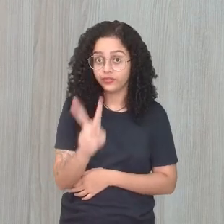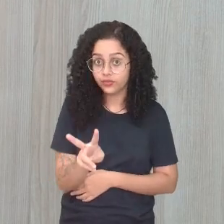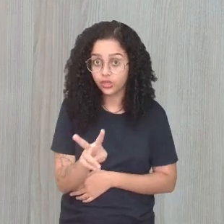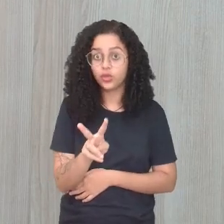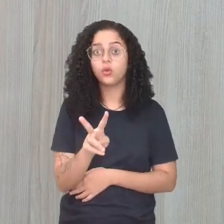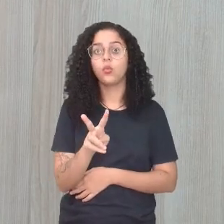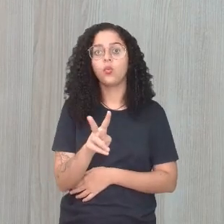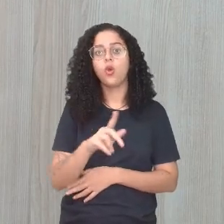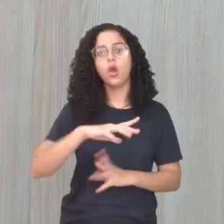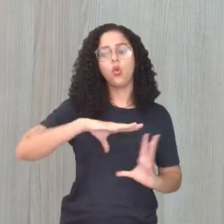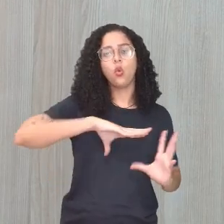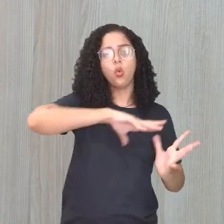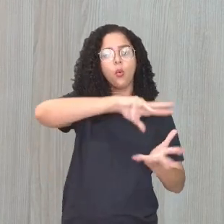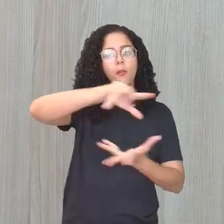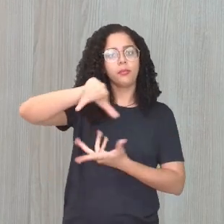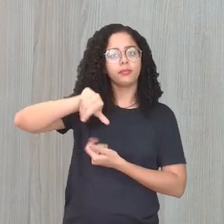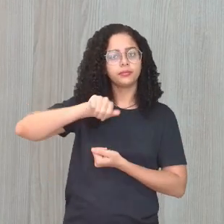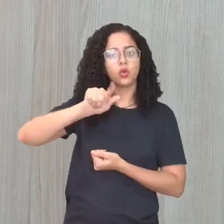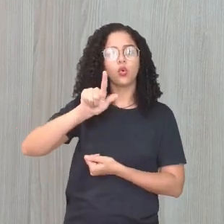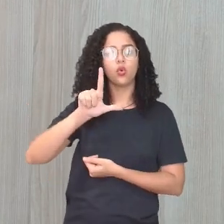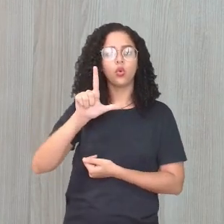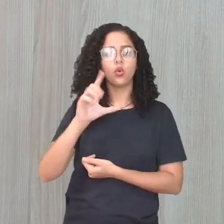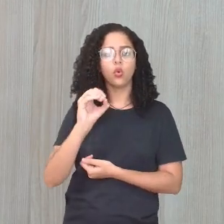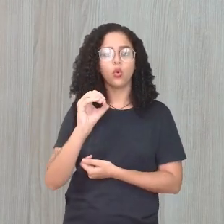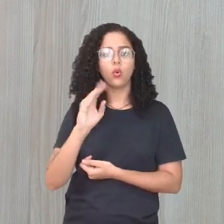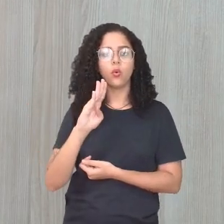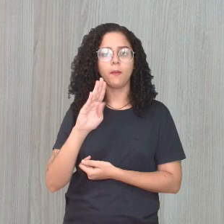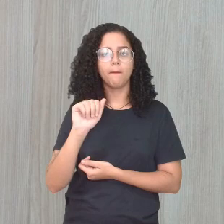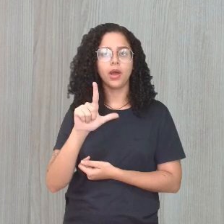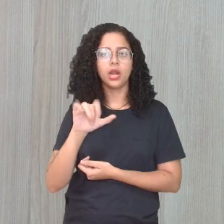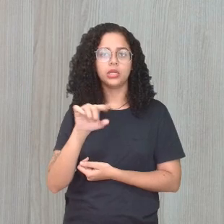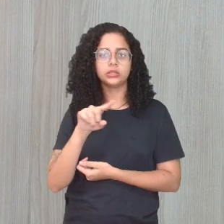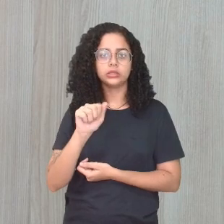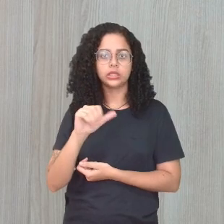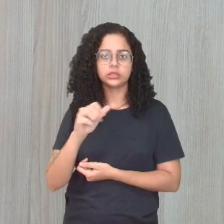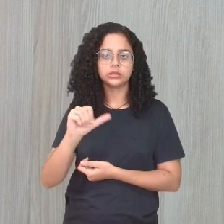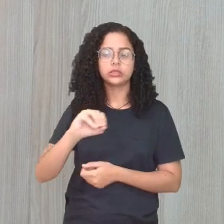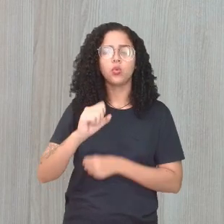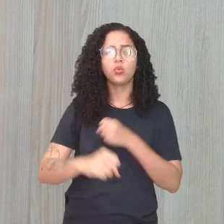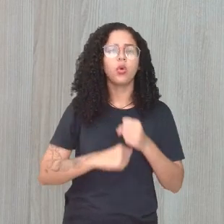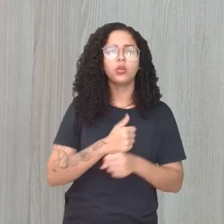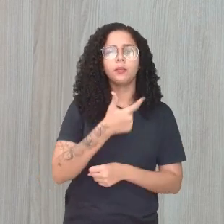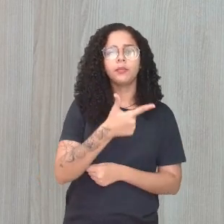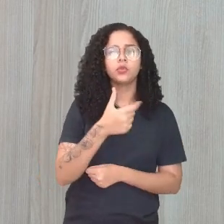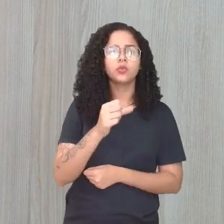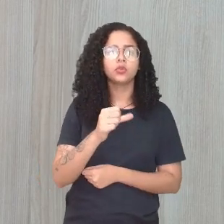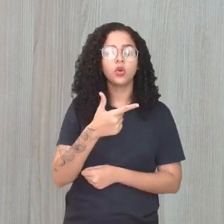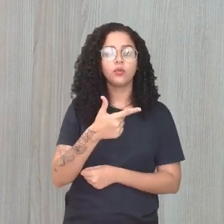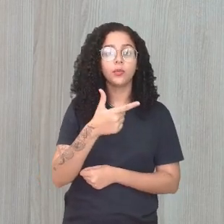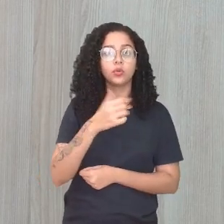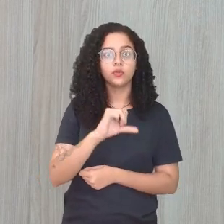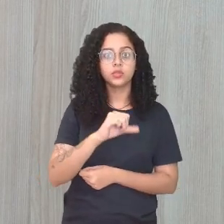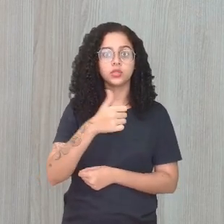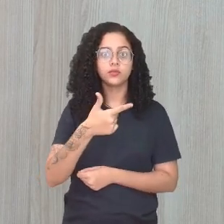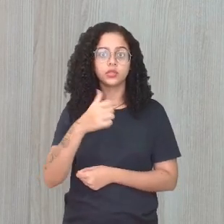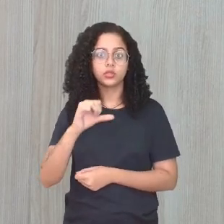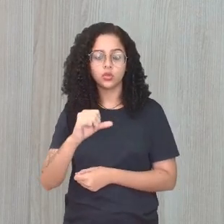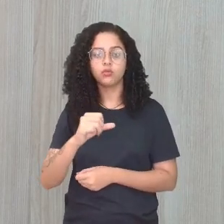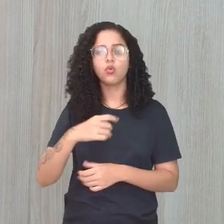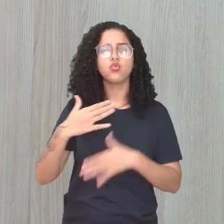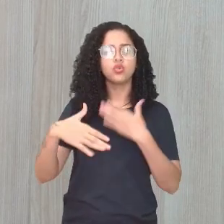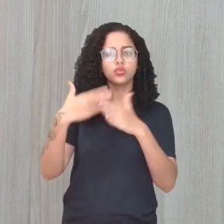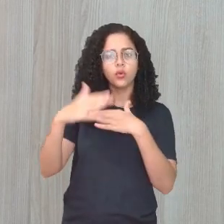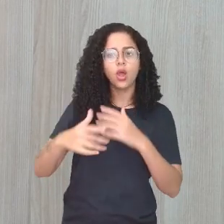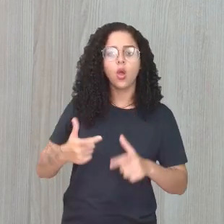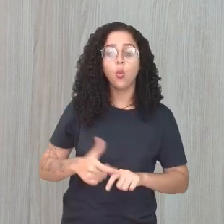a globalização. Então, percebe, em 29, né, com os desenvolvimentos, como o Luciano falou, da Primeira Guerra,